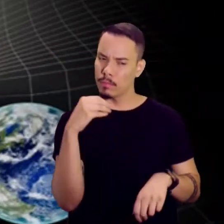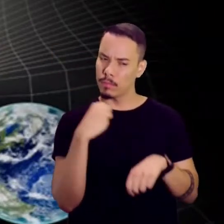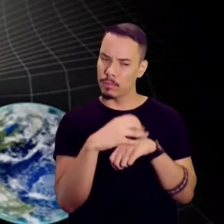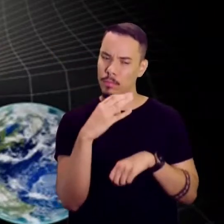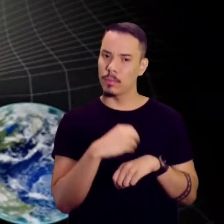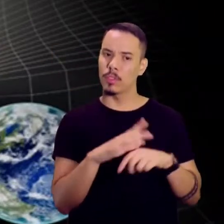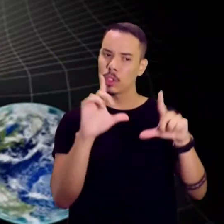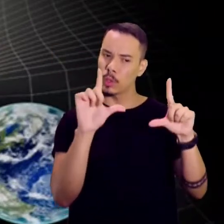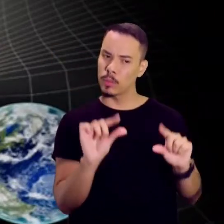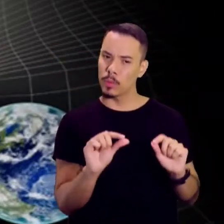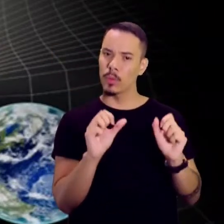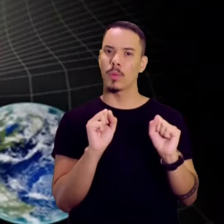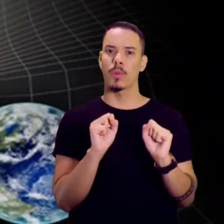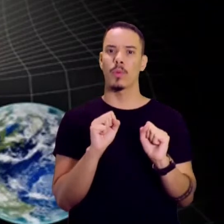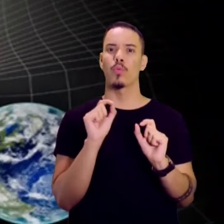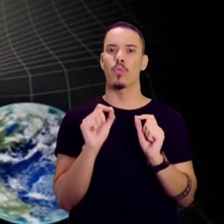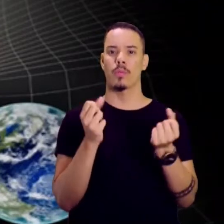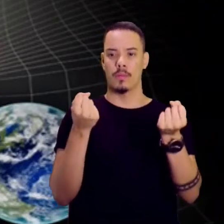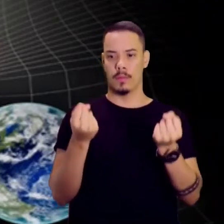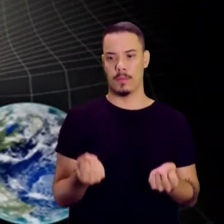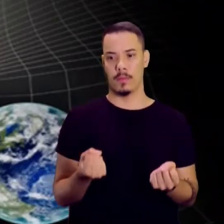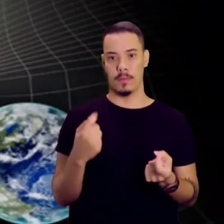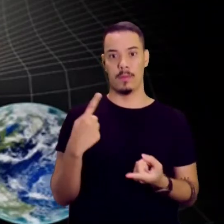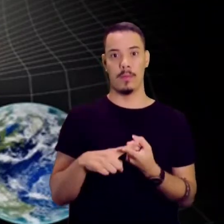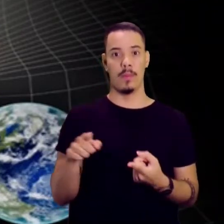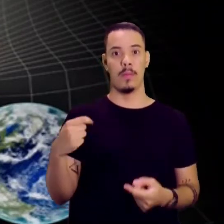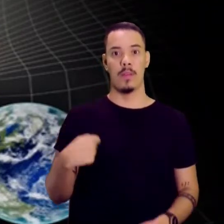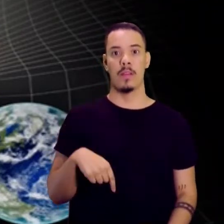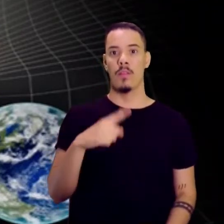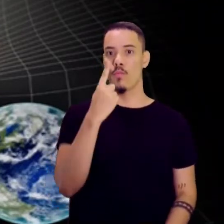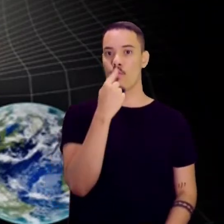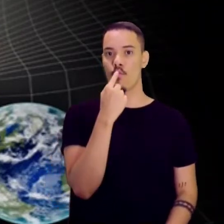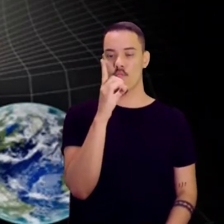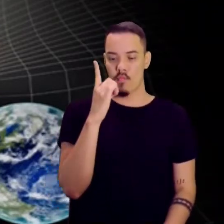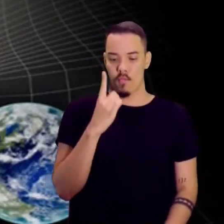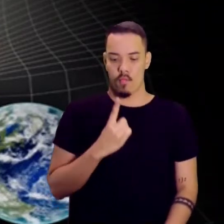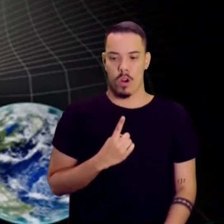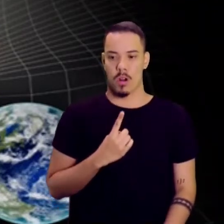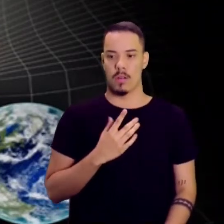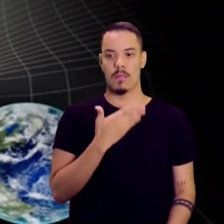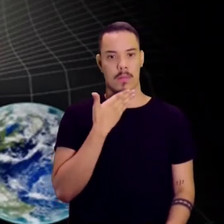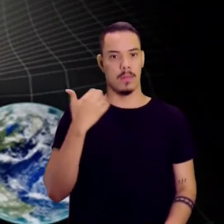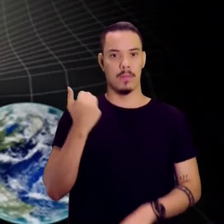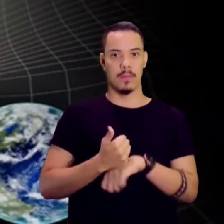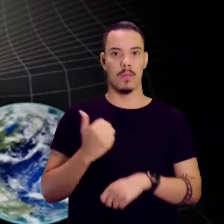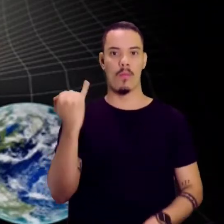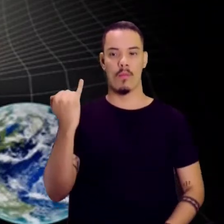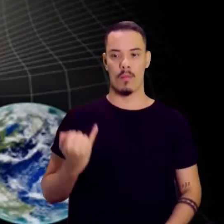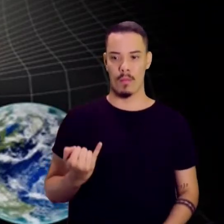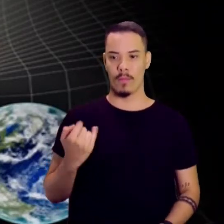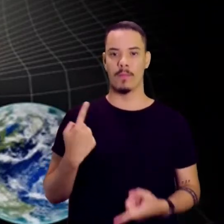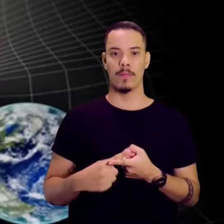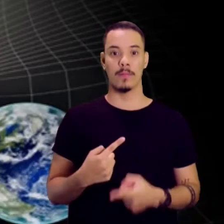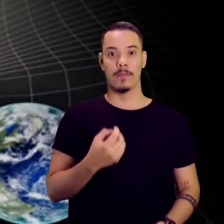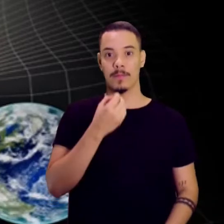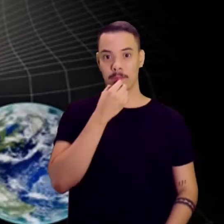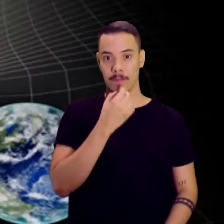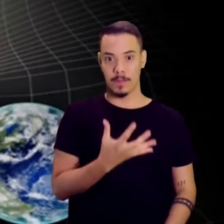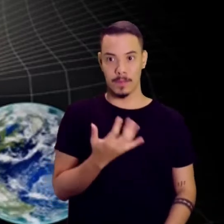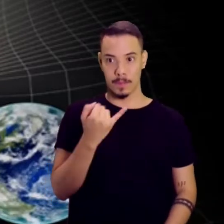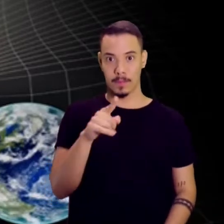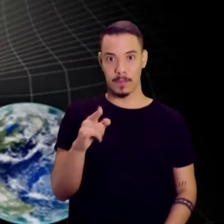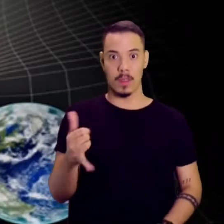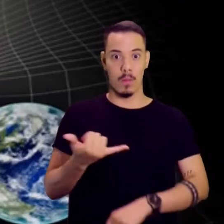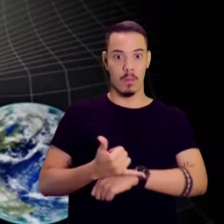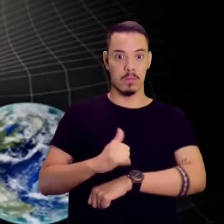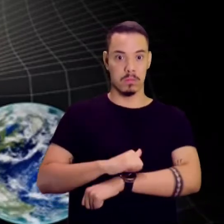diminuir o peso, mas com a ideia de que ele fizesse uma dieta e ficasse mais magro, né? É até bom, porque se você for